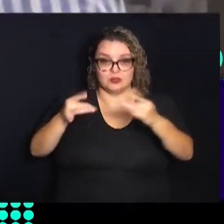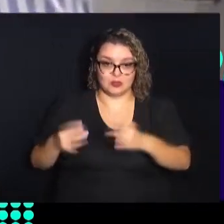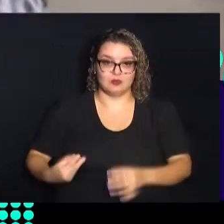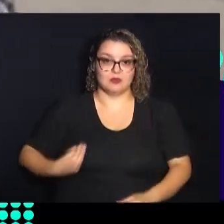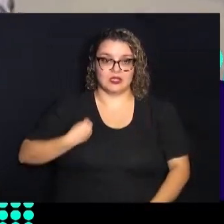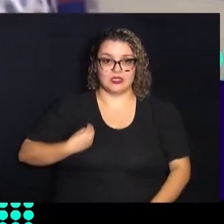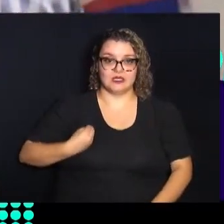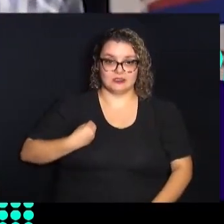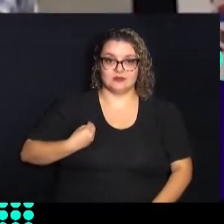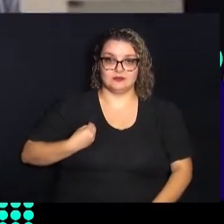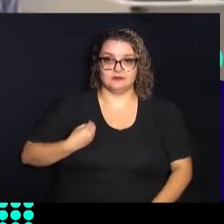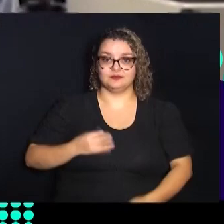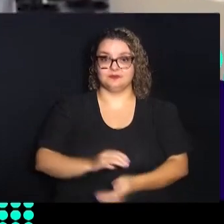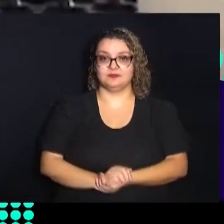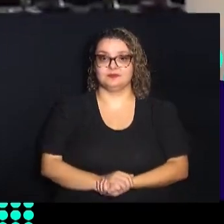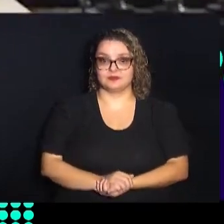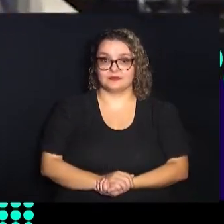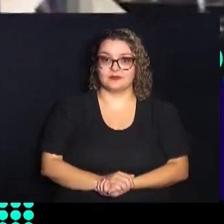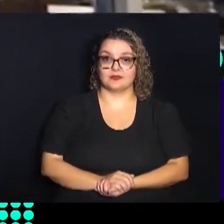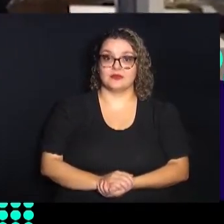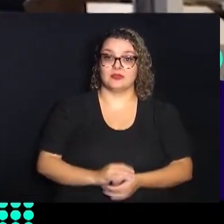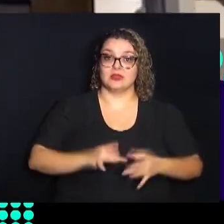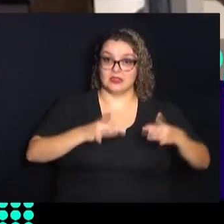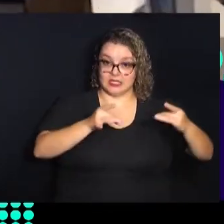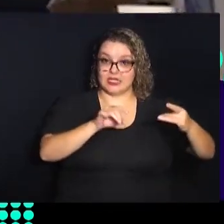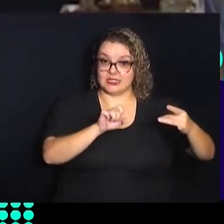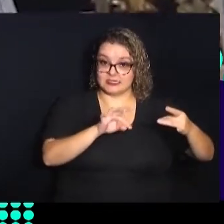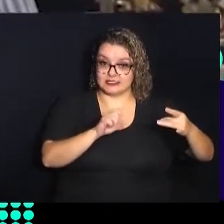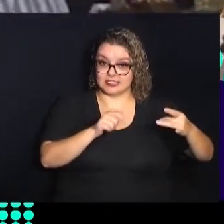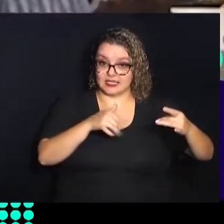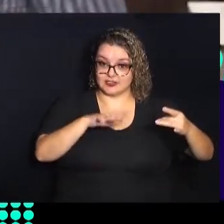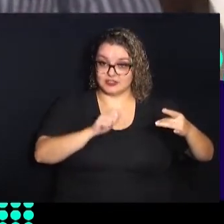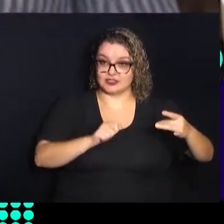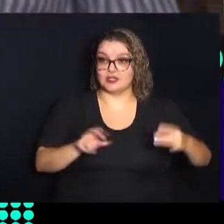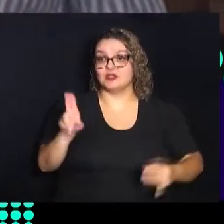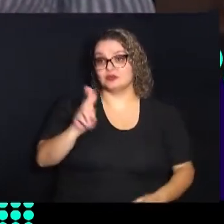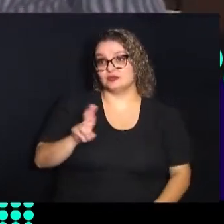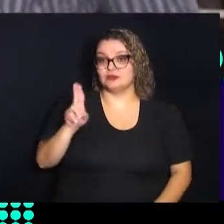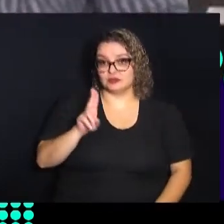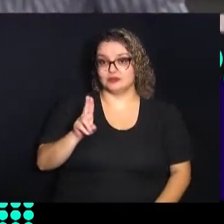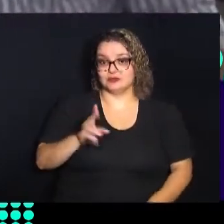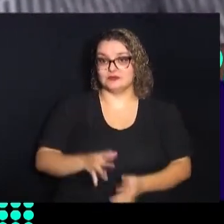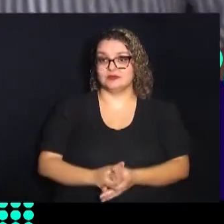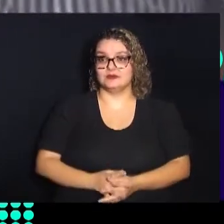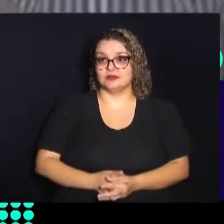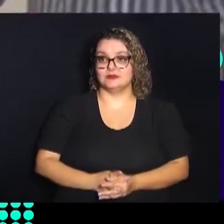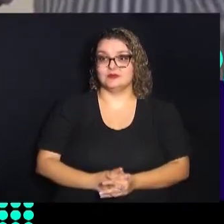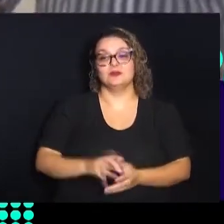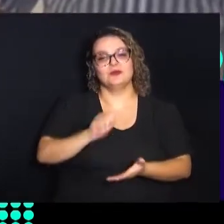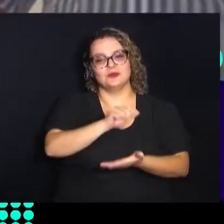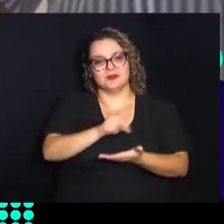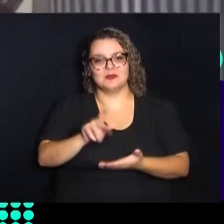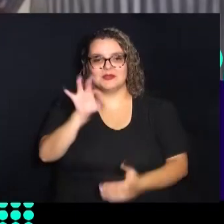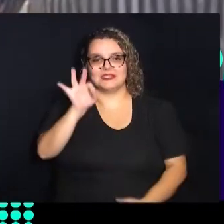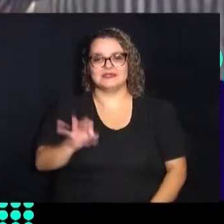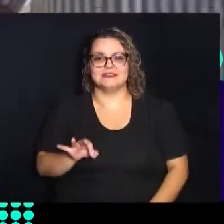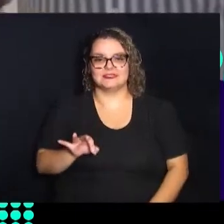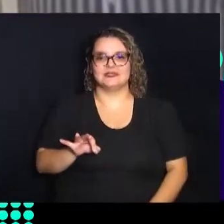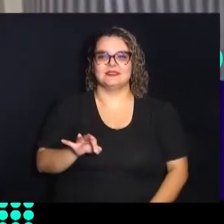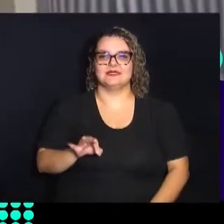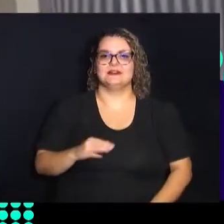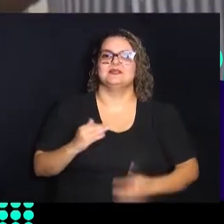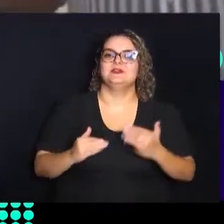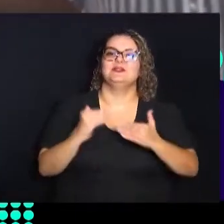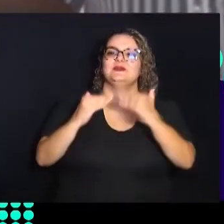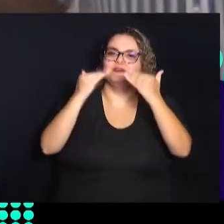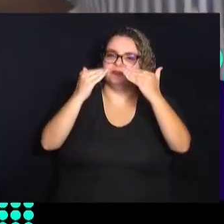aqui presentes, que mesmo estando na parte estática, é só utilizar o app correto,